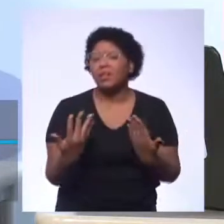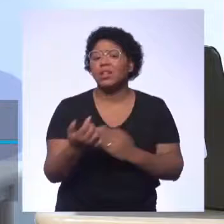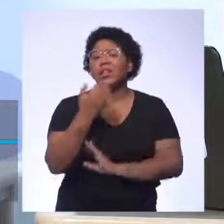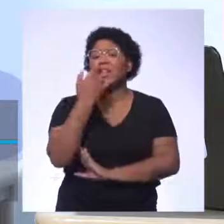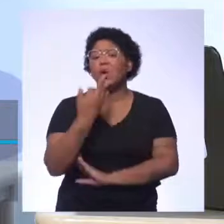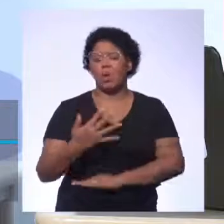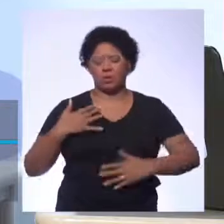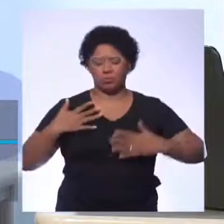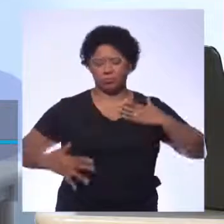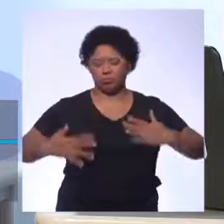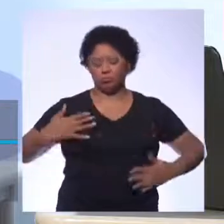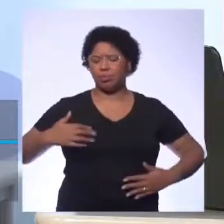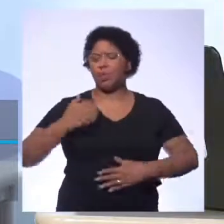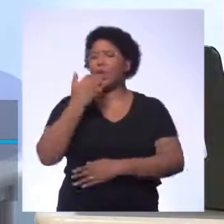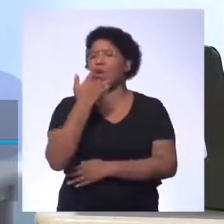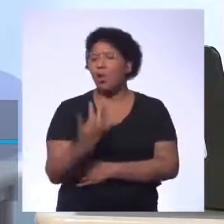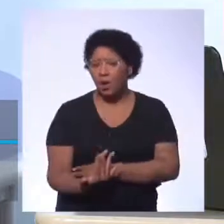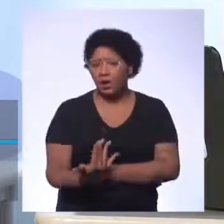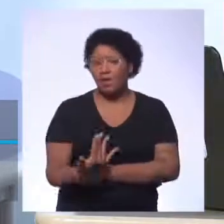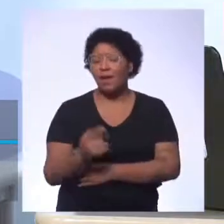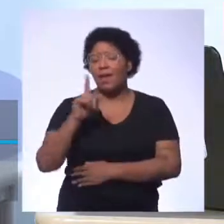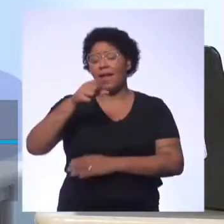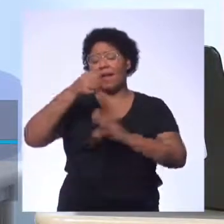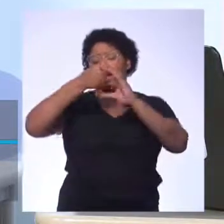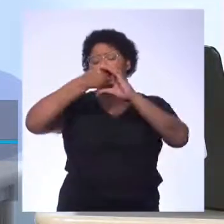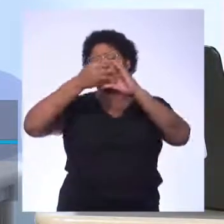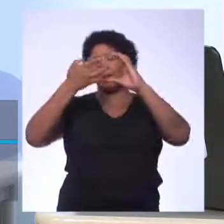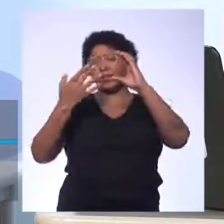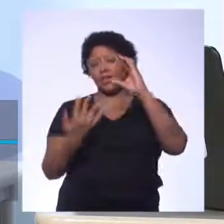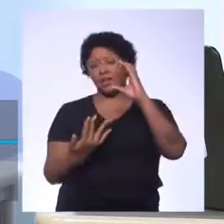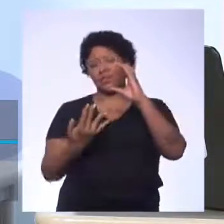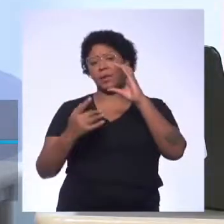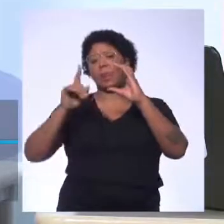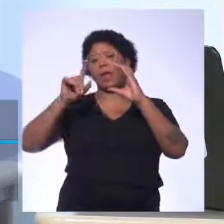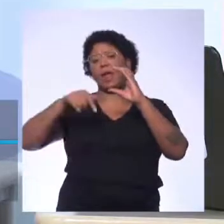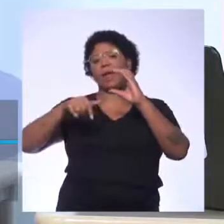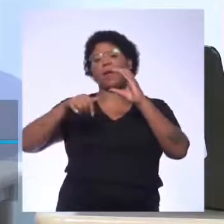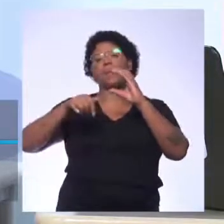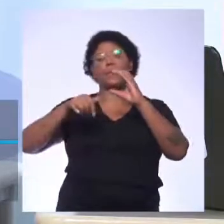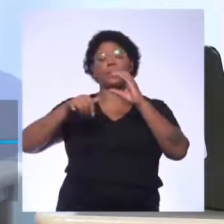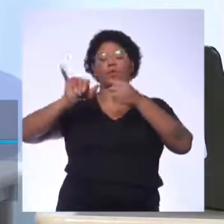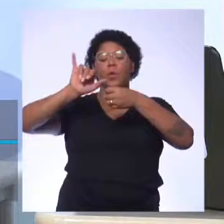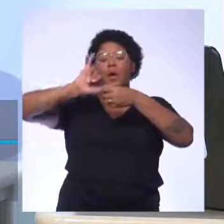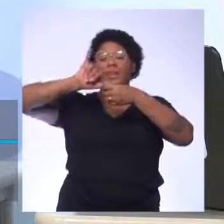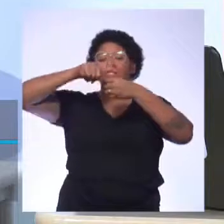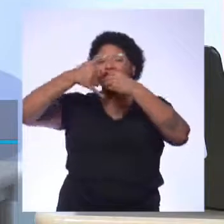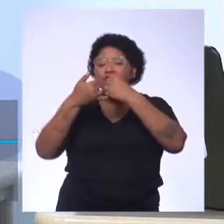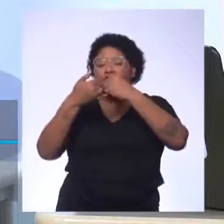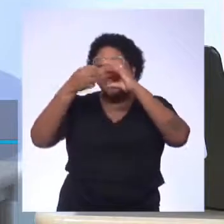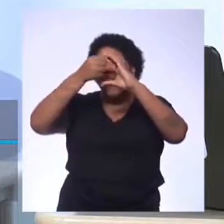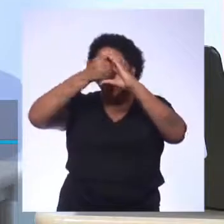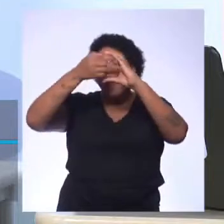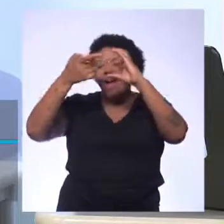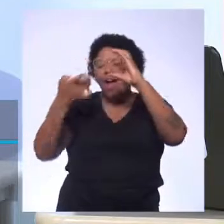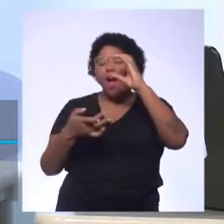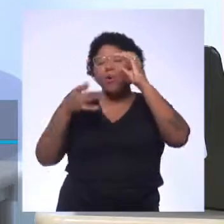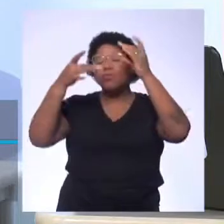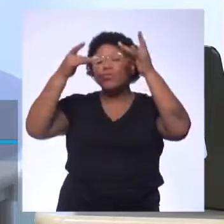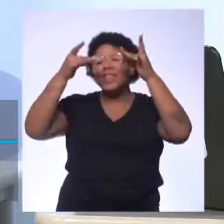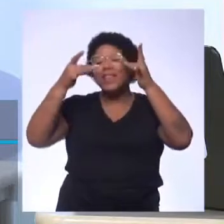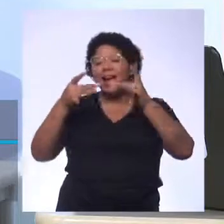dessa roupa? E quando também eu falo características, aí sim eu tenho os adjetivos. Lembrando, eu também posso ter